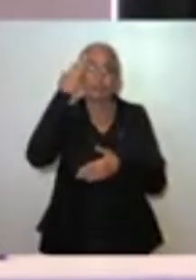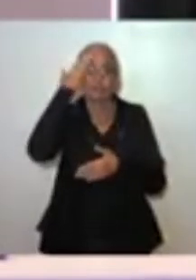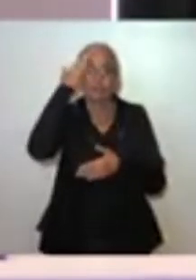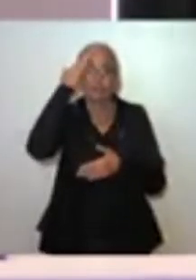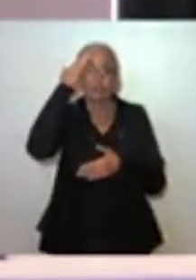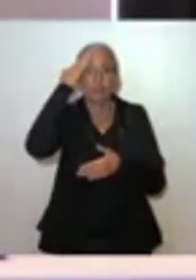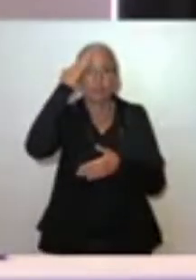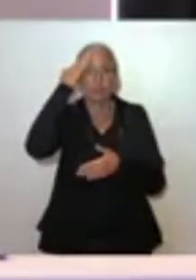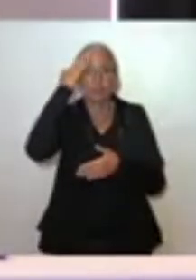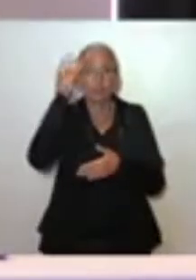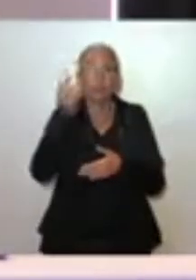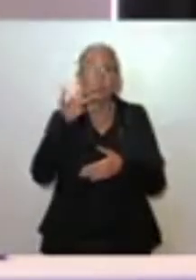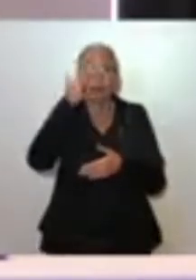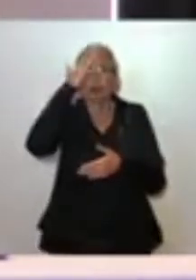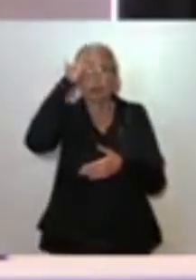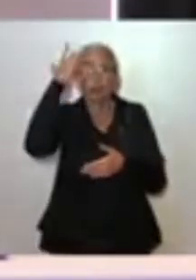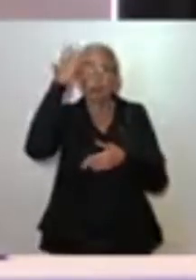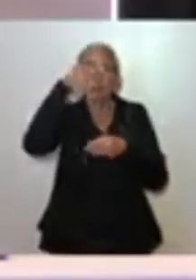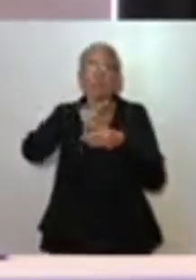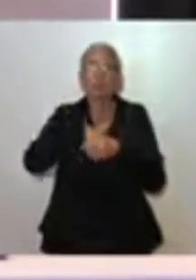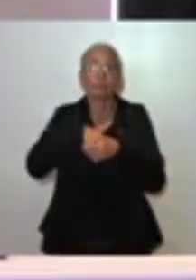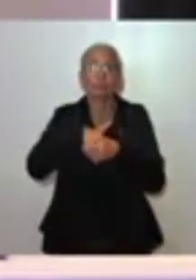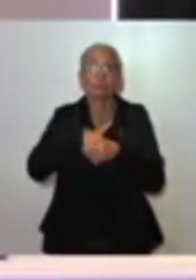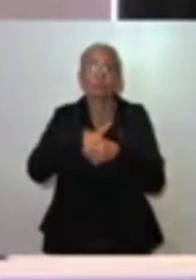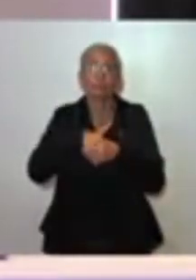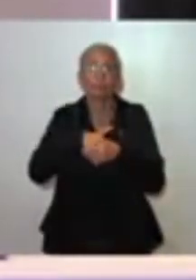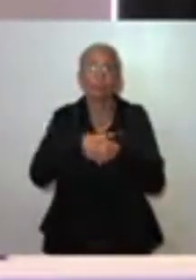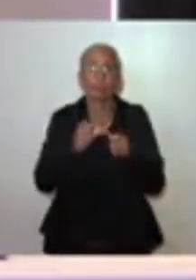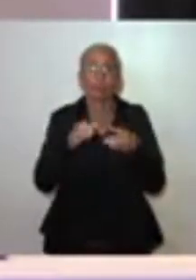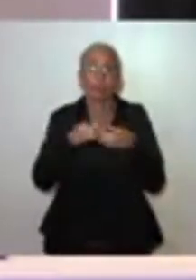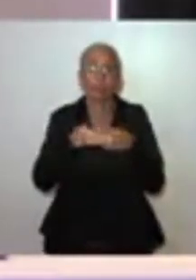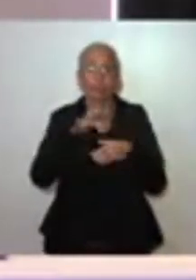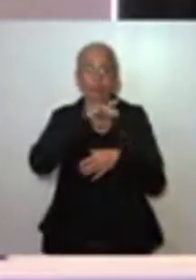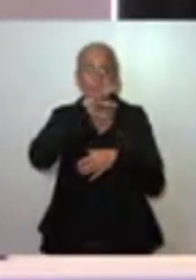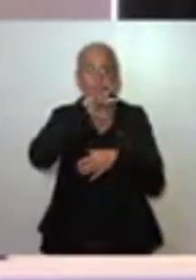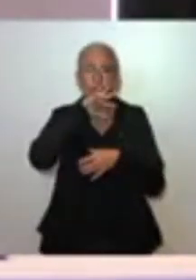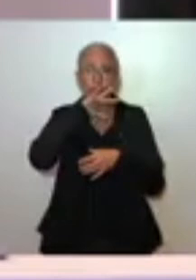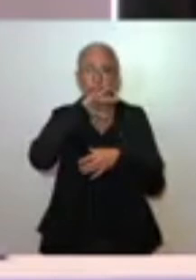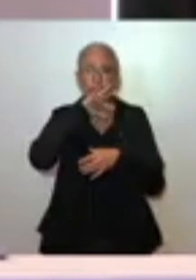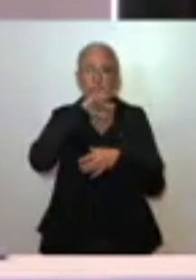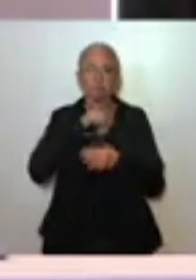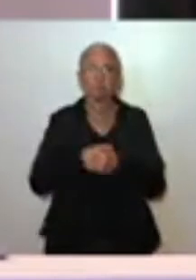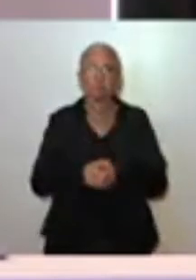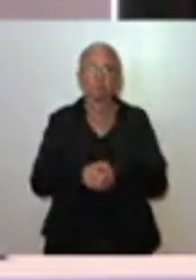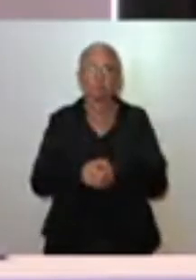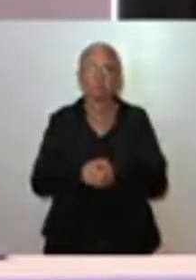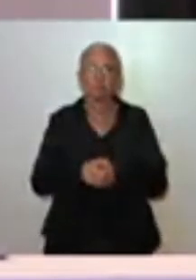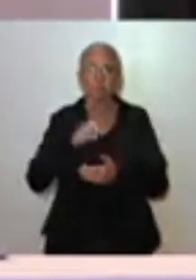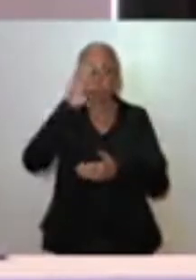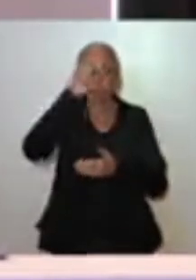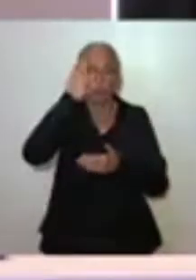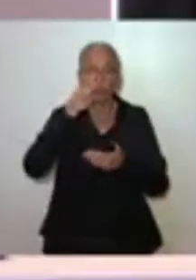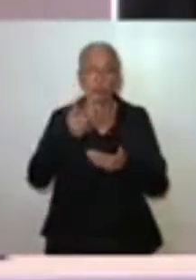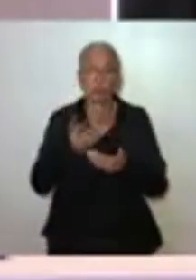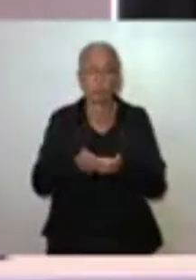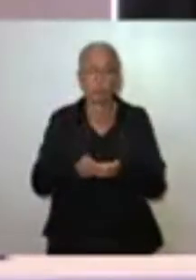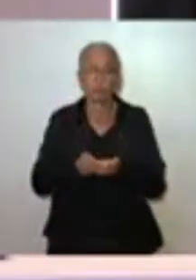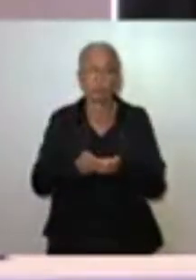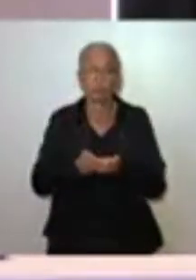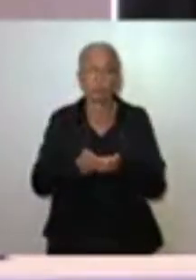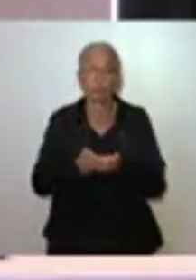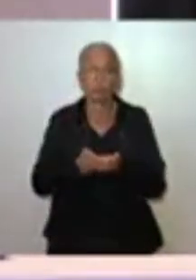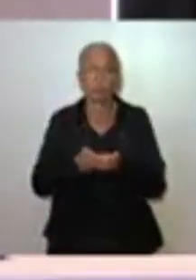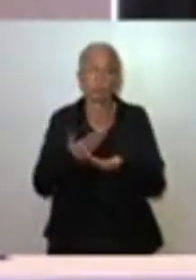quem o elegeu ele não tem nem a quem prestar contas o sistema não funciona bem tanto eu defendo e espero que isso e